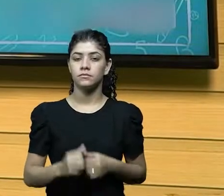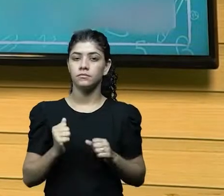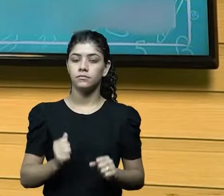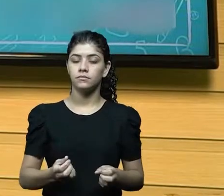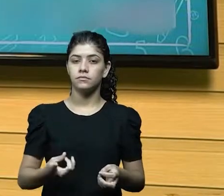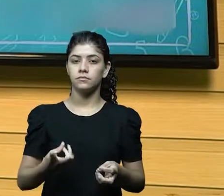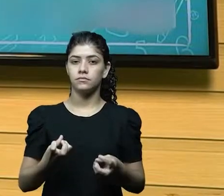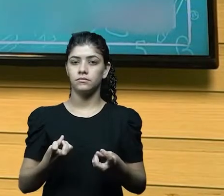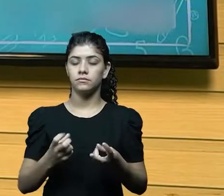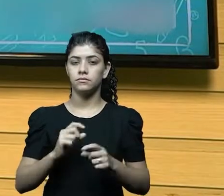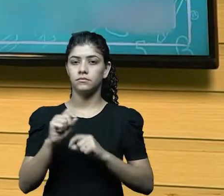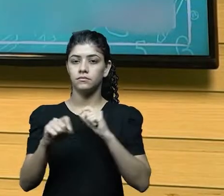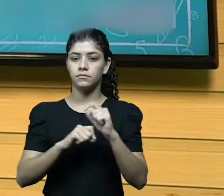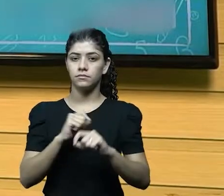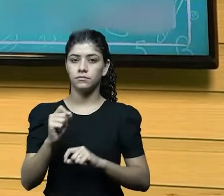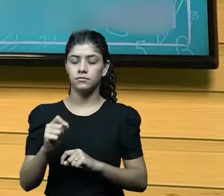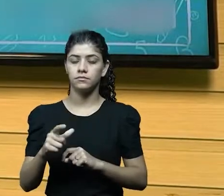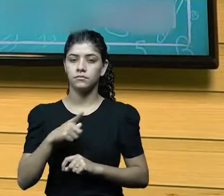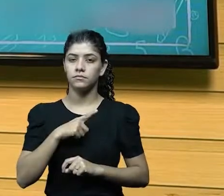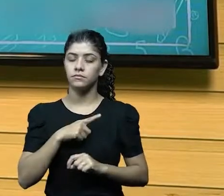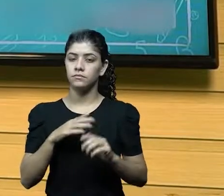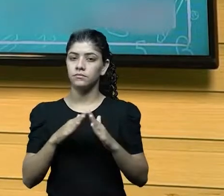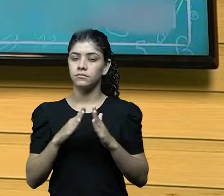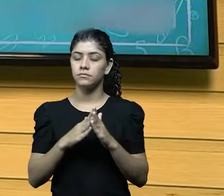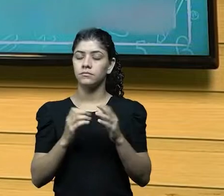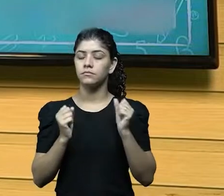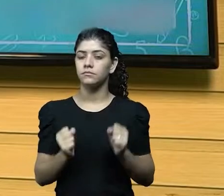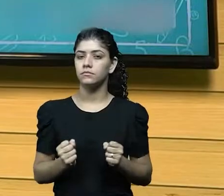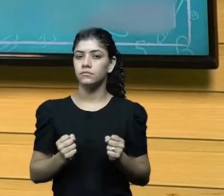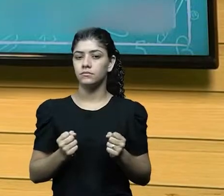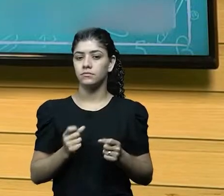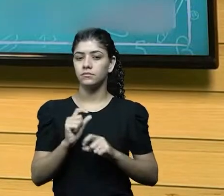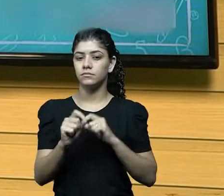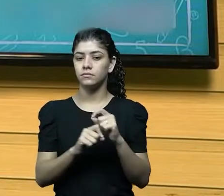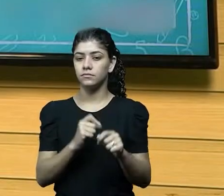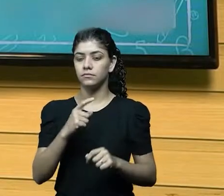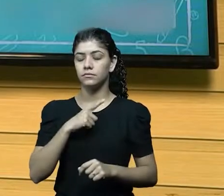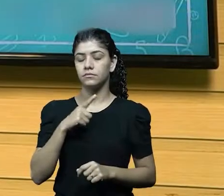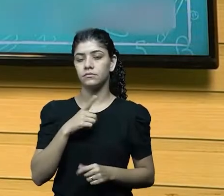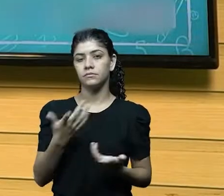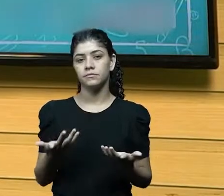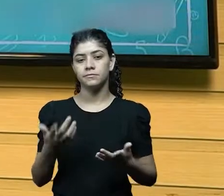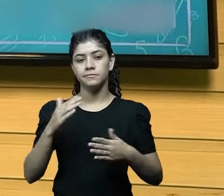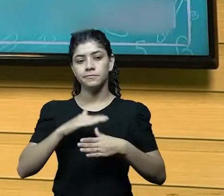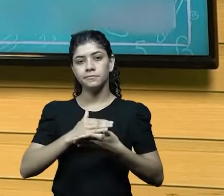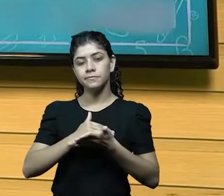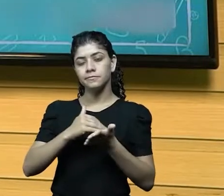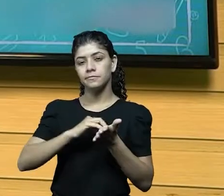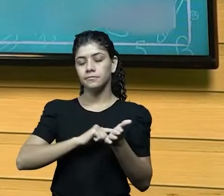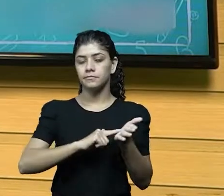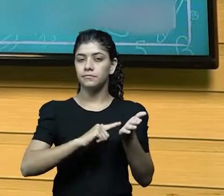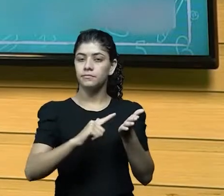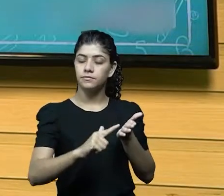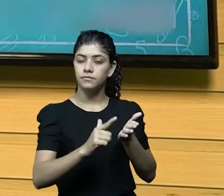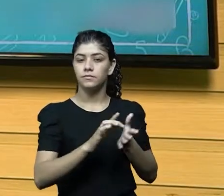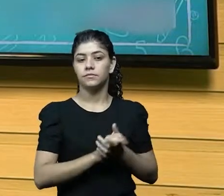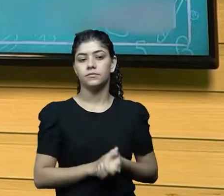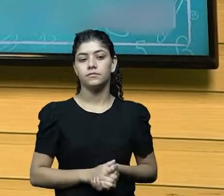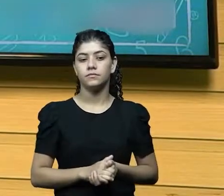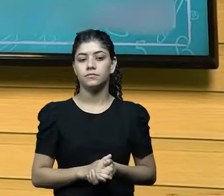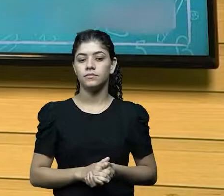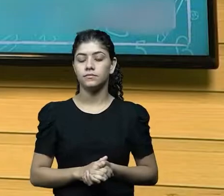observar, né, se você tem uma dessas em casa, você pode observar que no verso dessa régua tem as conversões